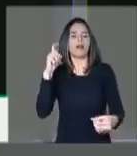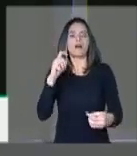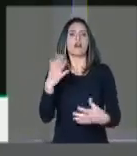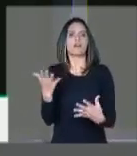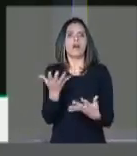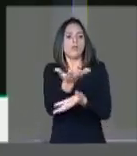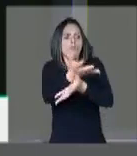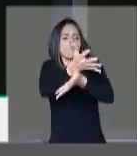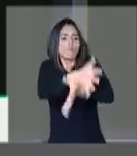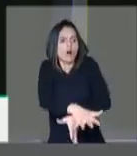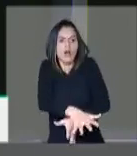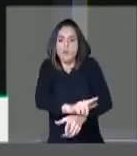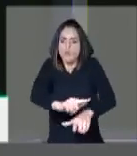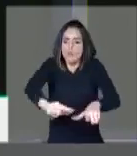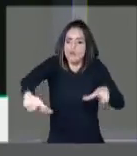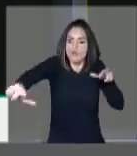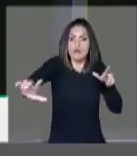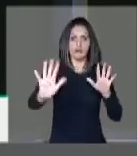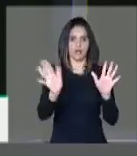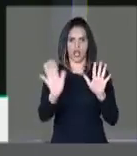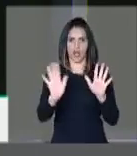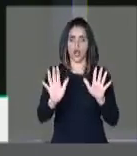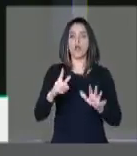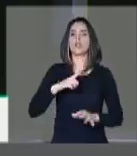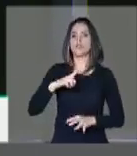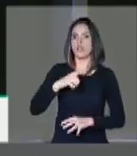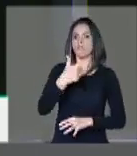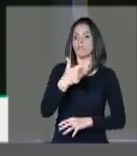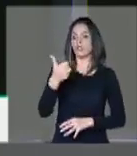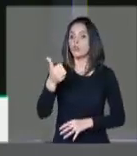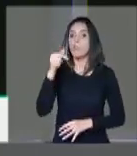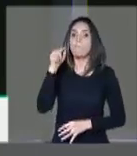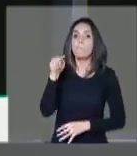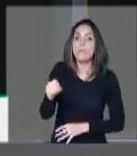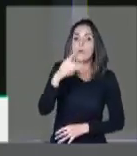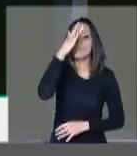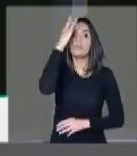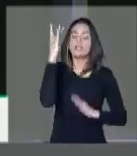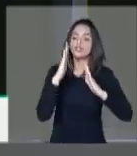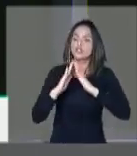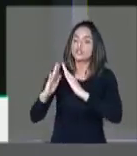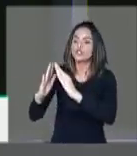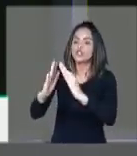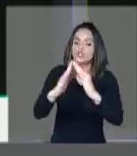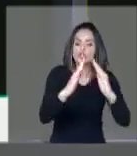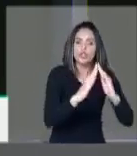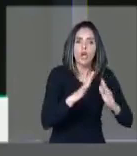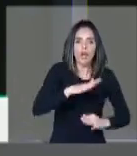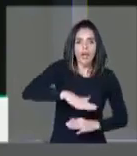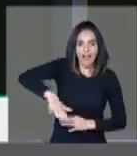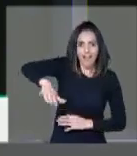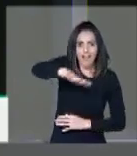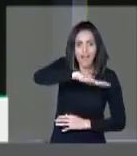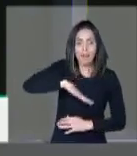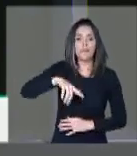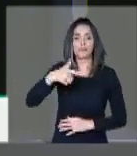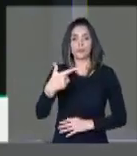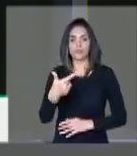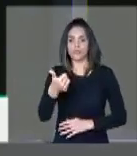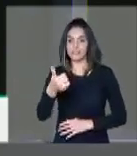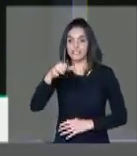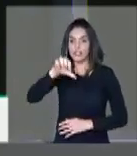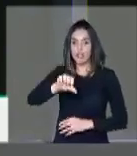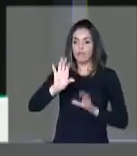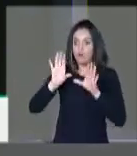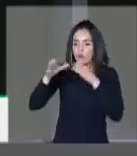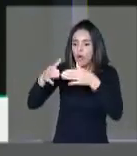é um vazio demográfico alcântara tem mais de 21 mil habitantes 219